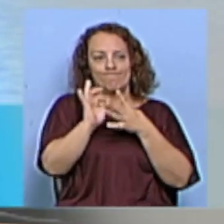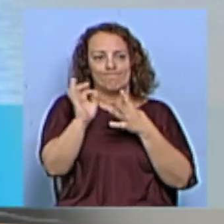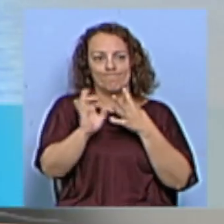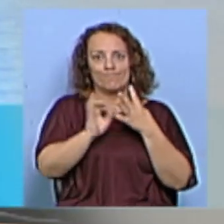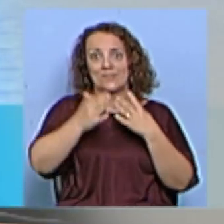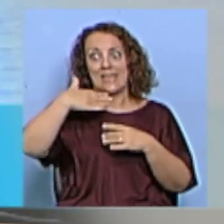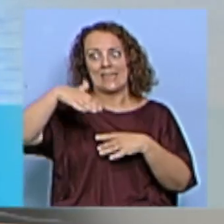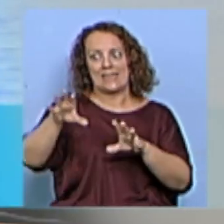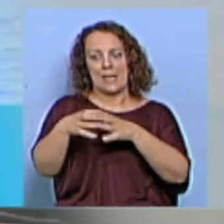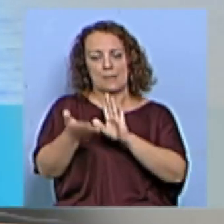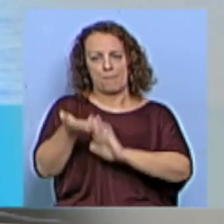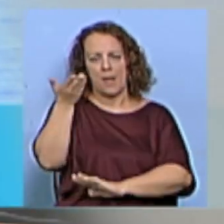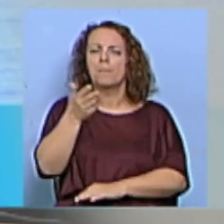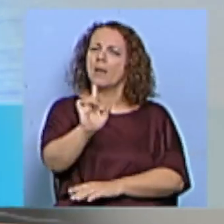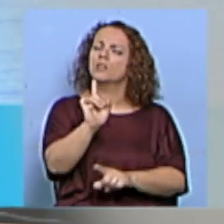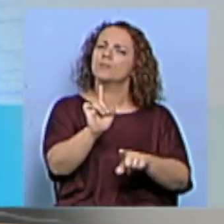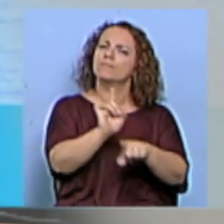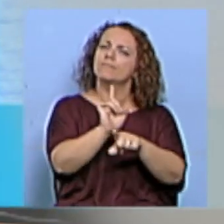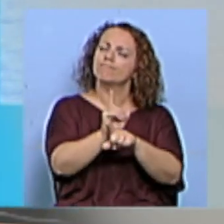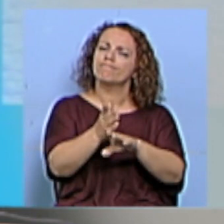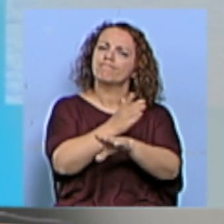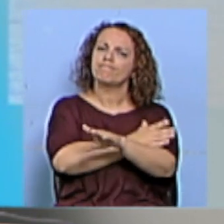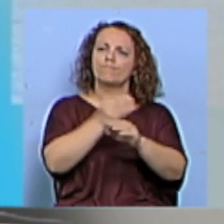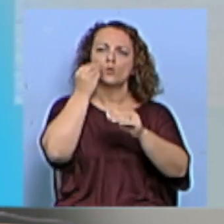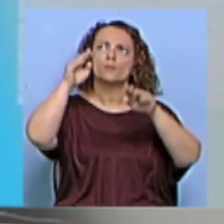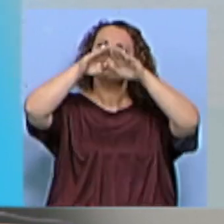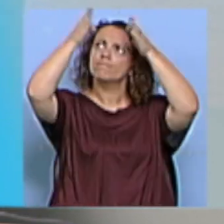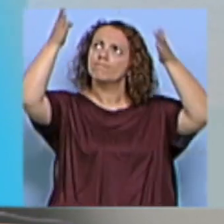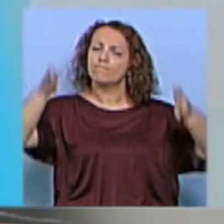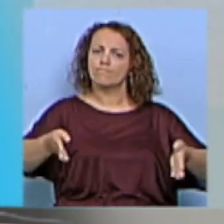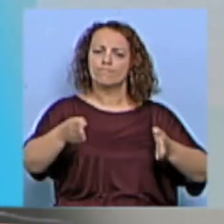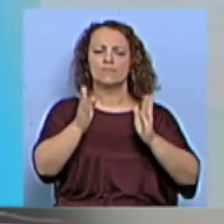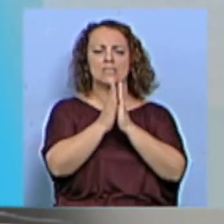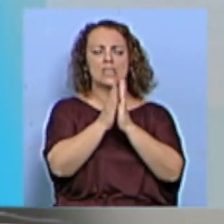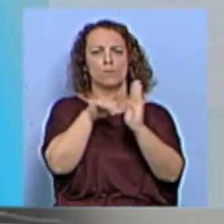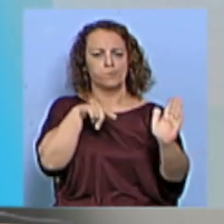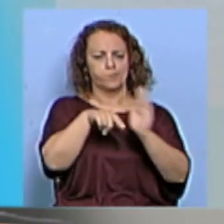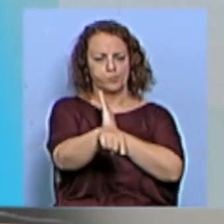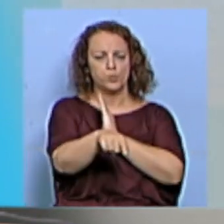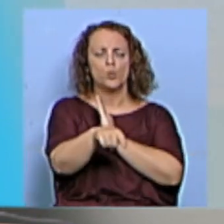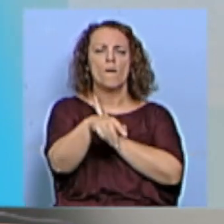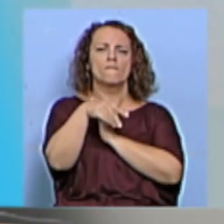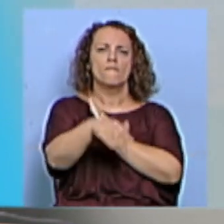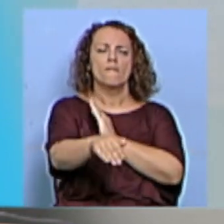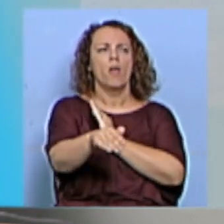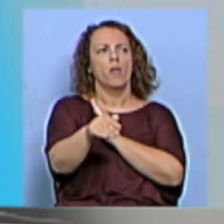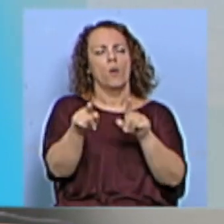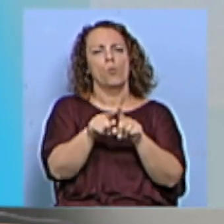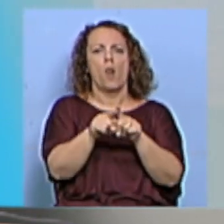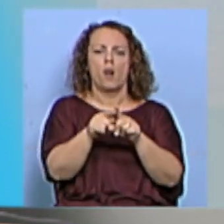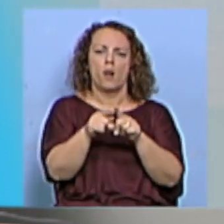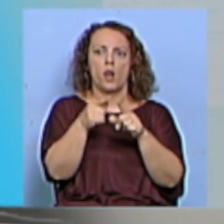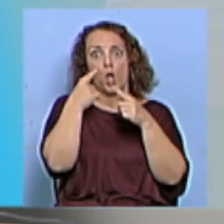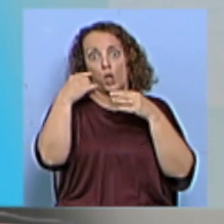faixas etárias. Voltemos aos templos. Vai ser o segredo para que tudo decorra com normalidade?